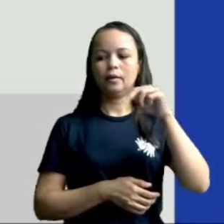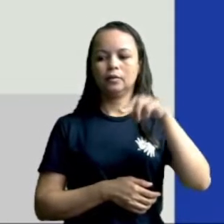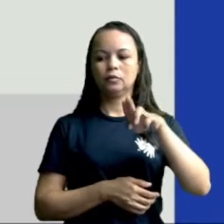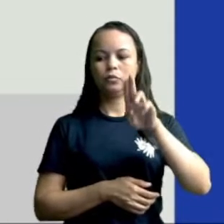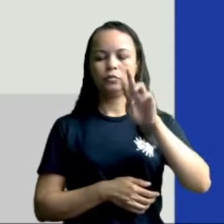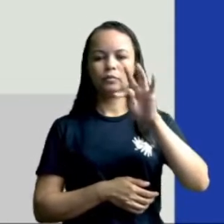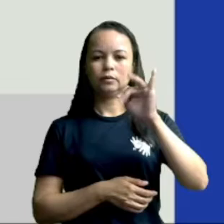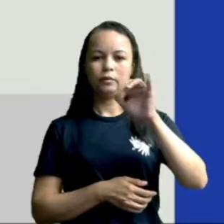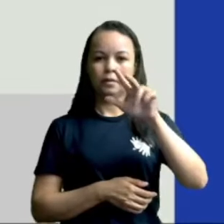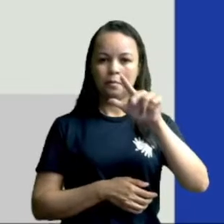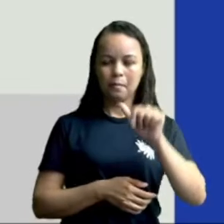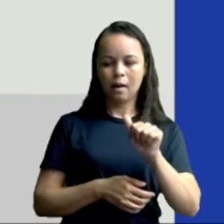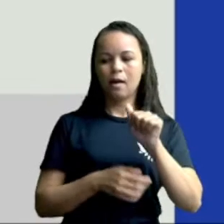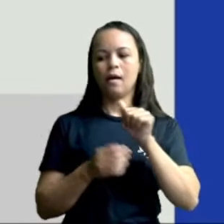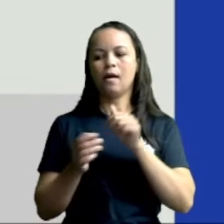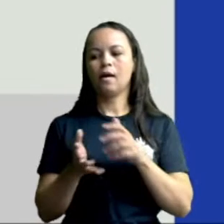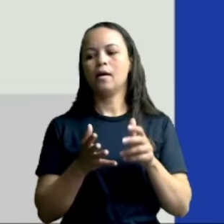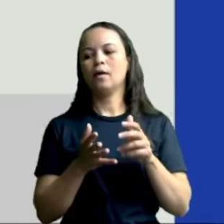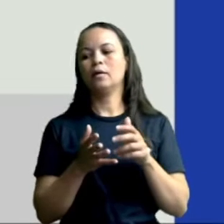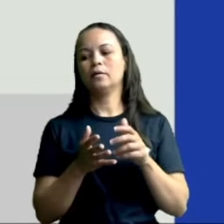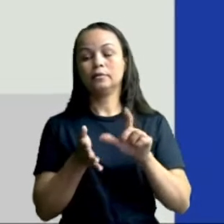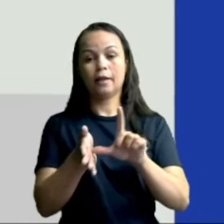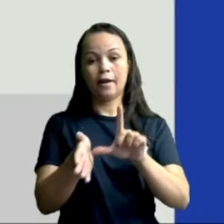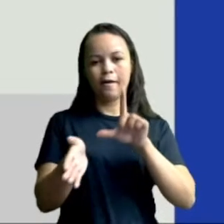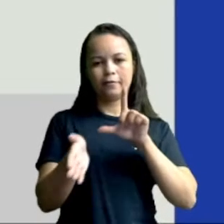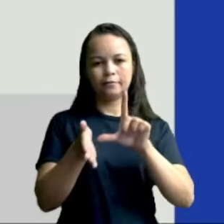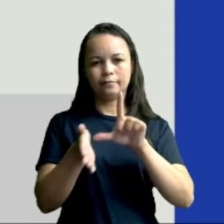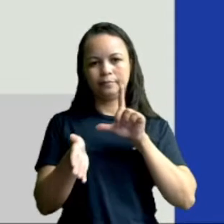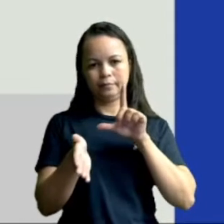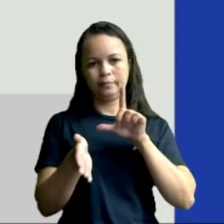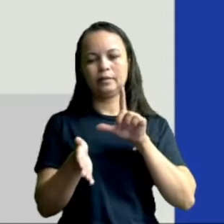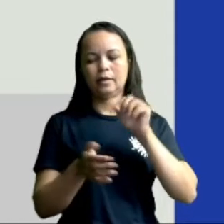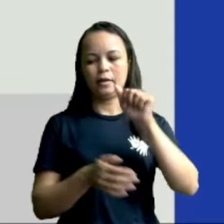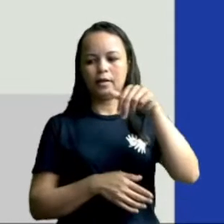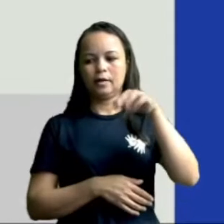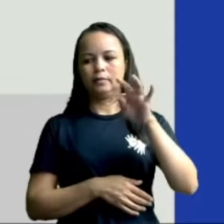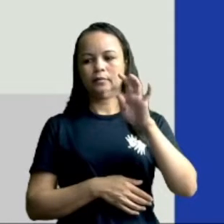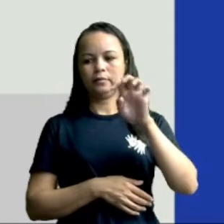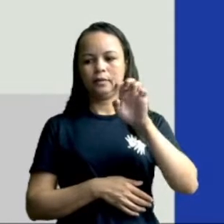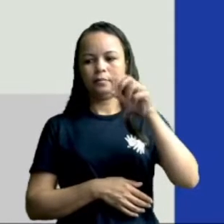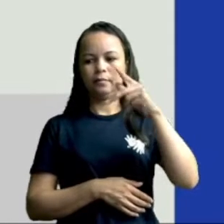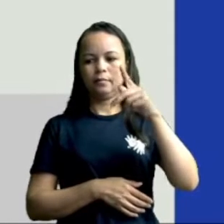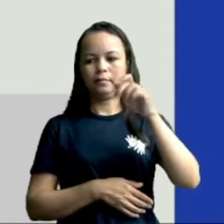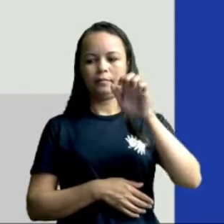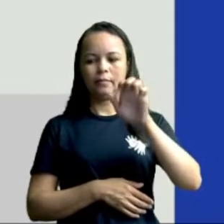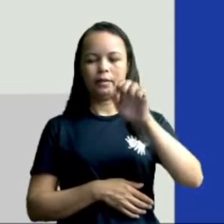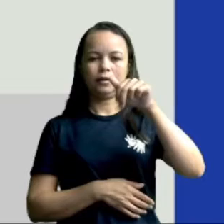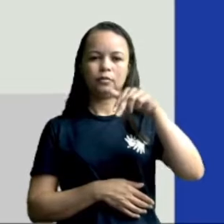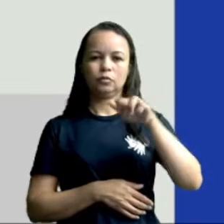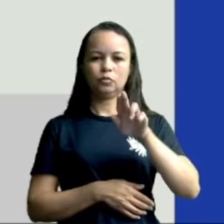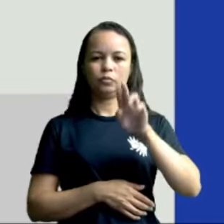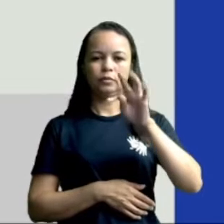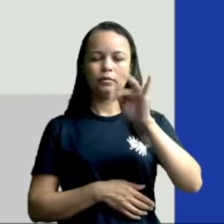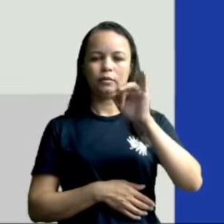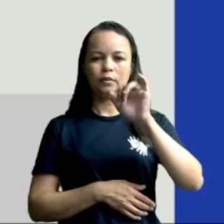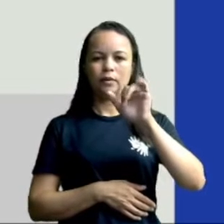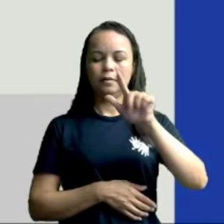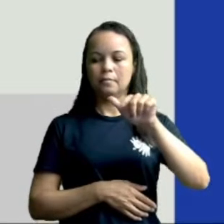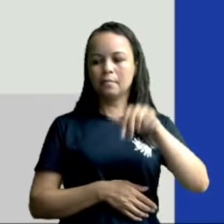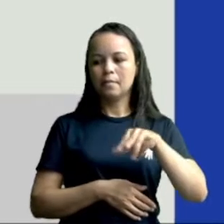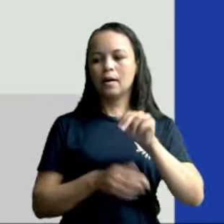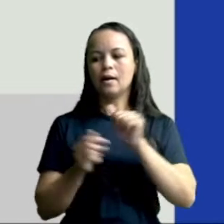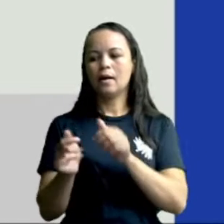a palavra tem a anterior à antepenúltima sílaba tônica.